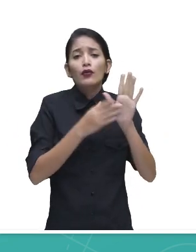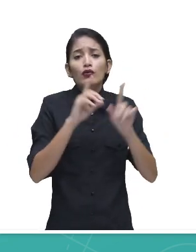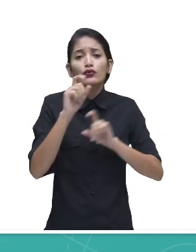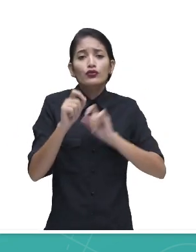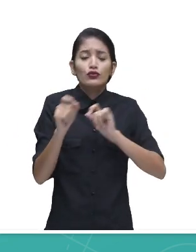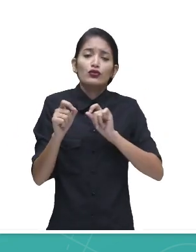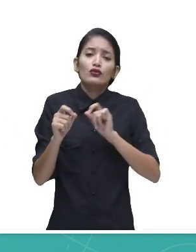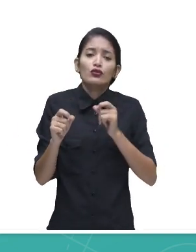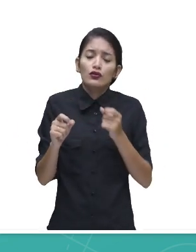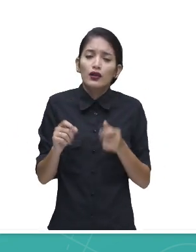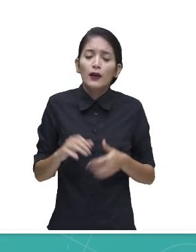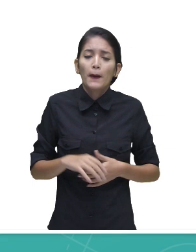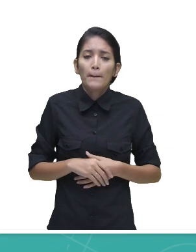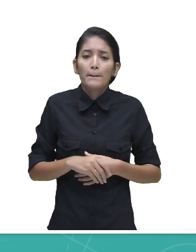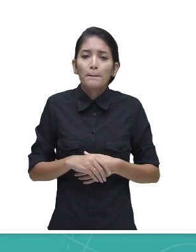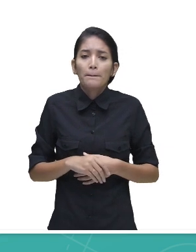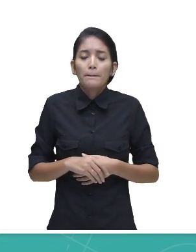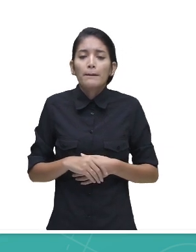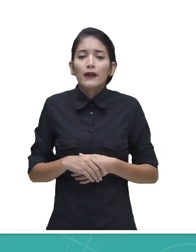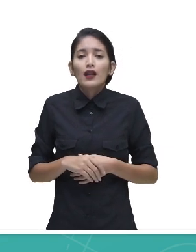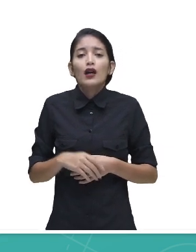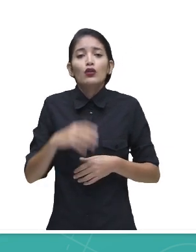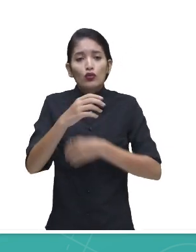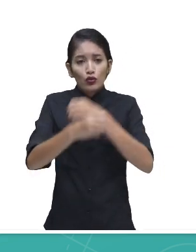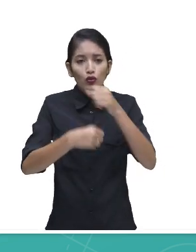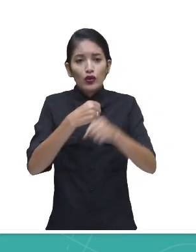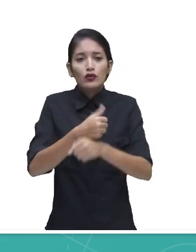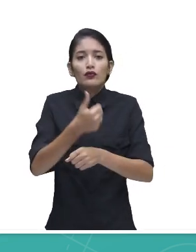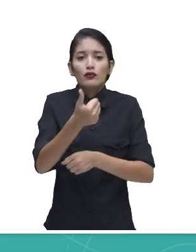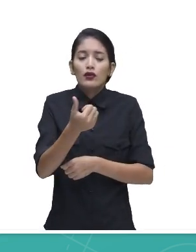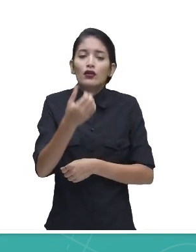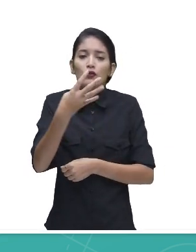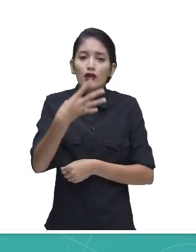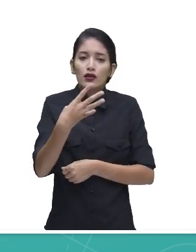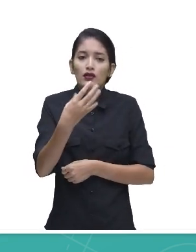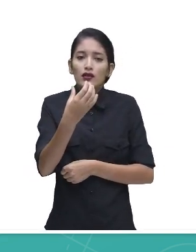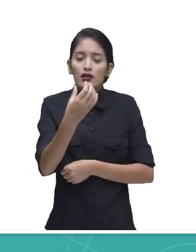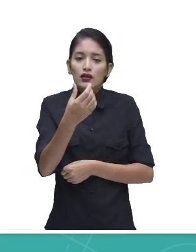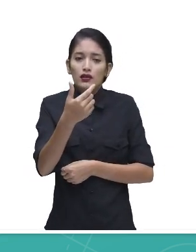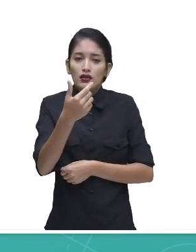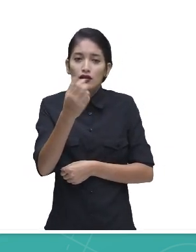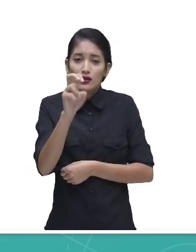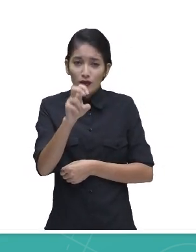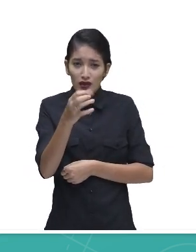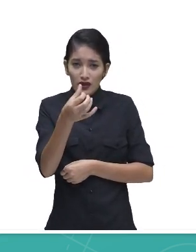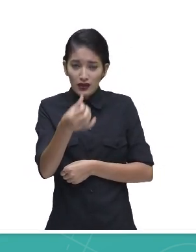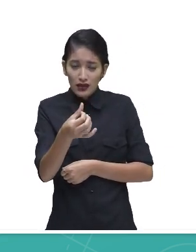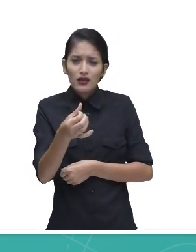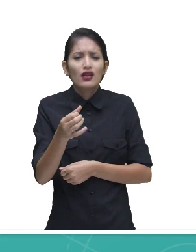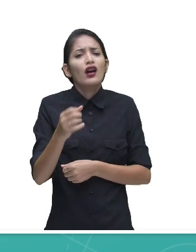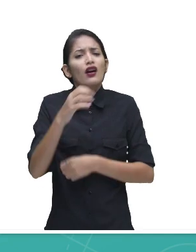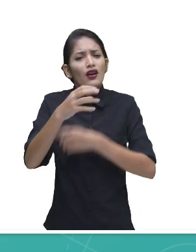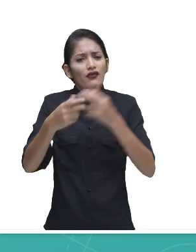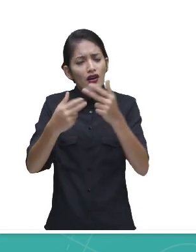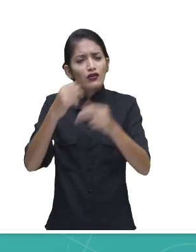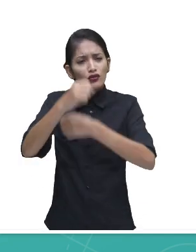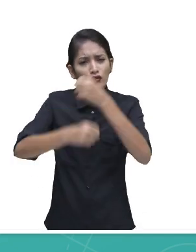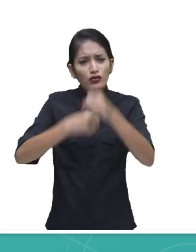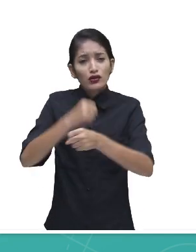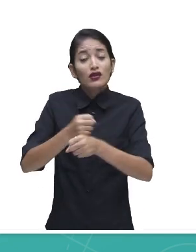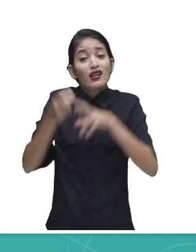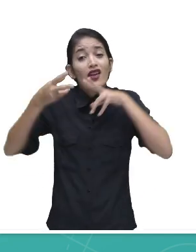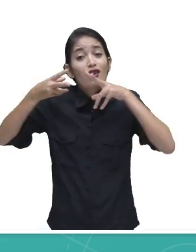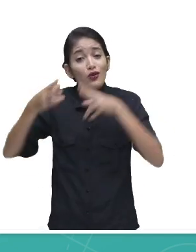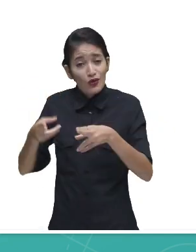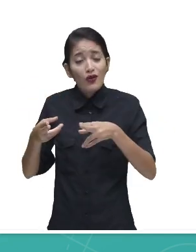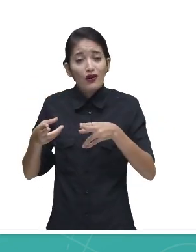cometa que apareceu em 1456, 1531, 1607 e 1682 era o mesmo.